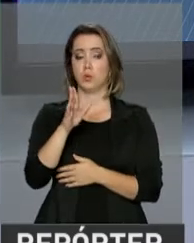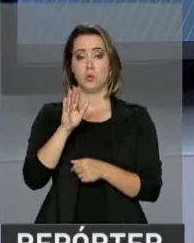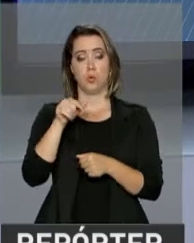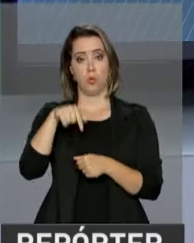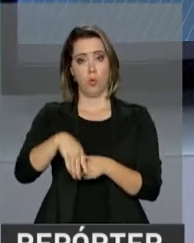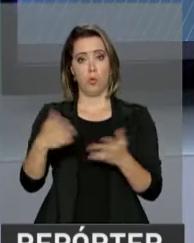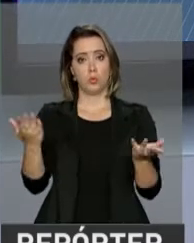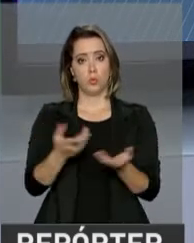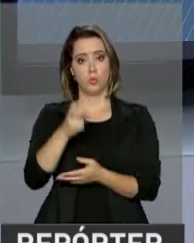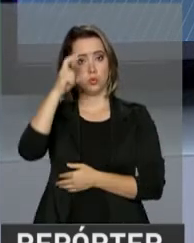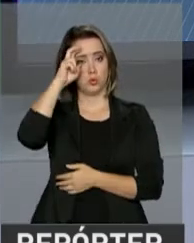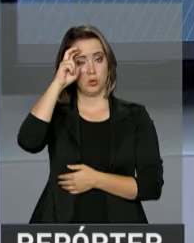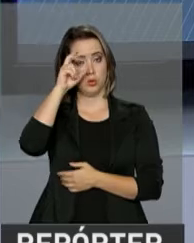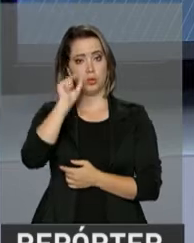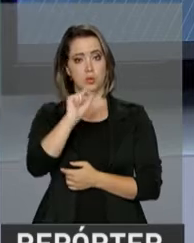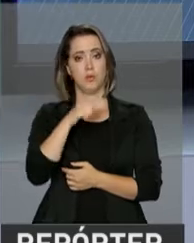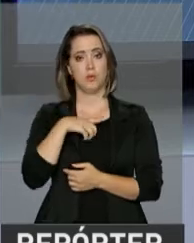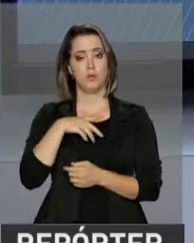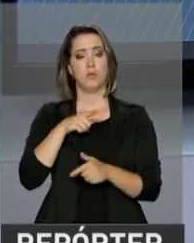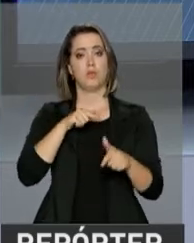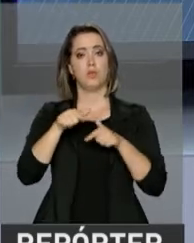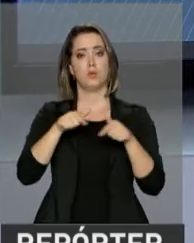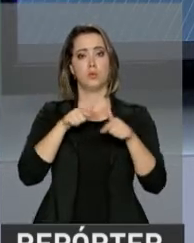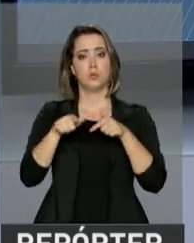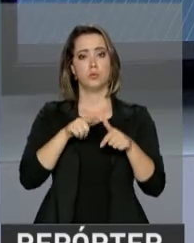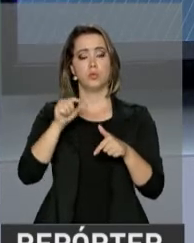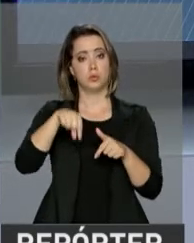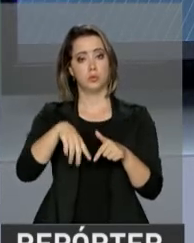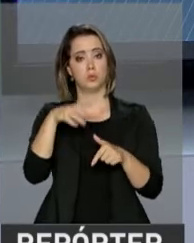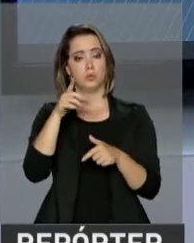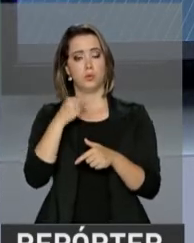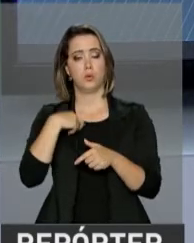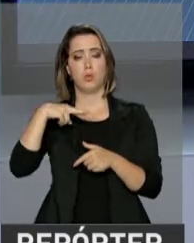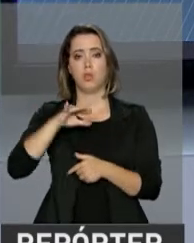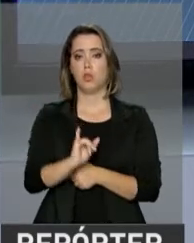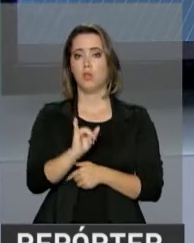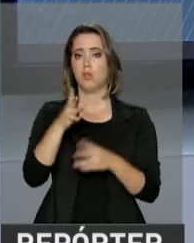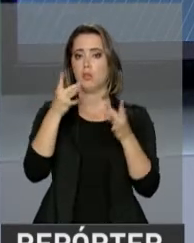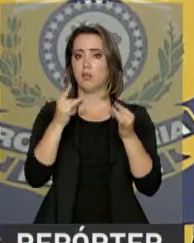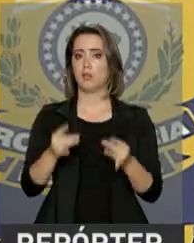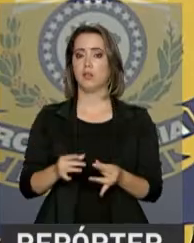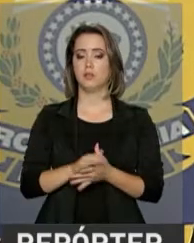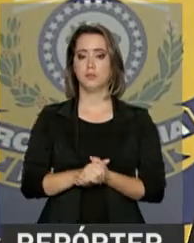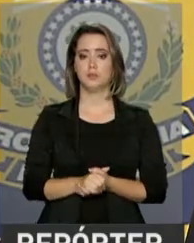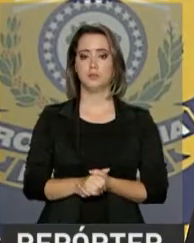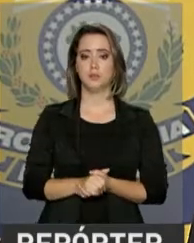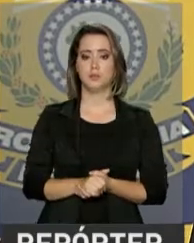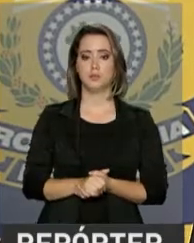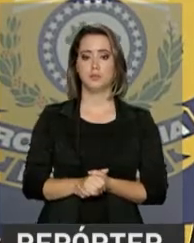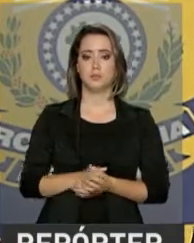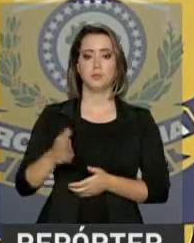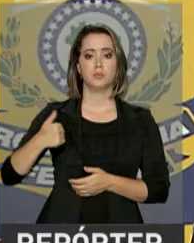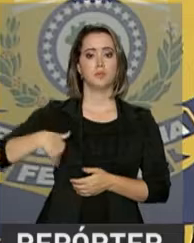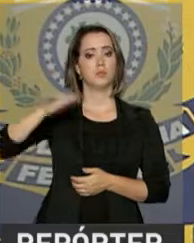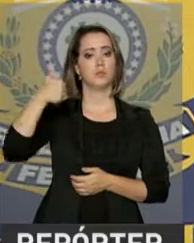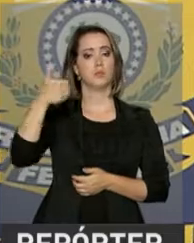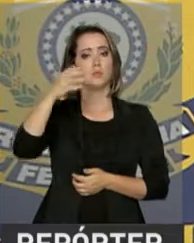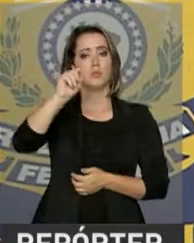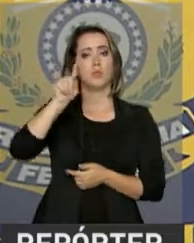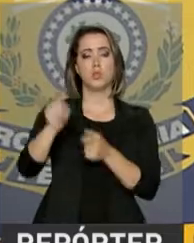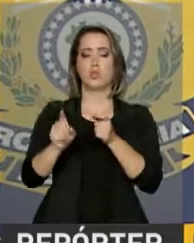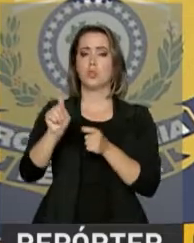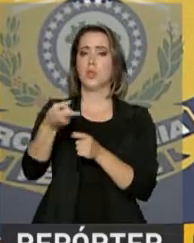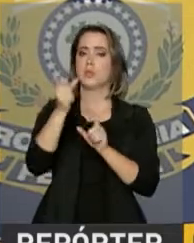quinta feira a operação tiradentes os detalhes com repórter nem pereira mais de 10 mil agentes